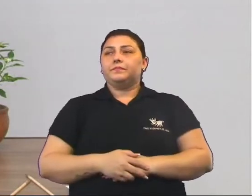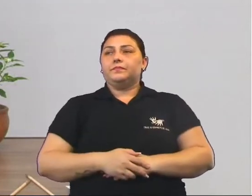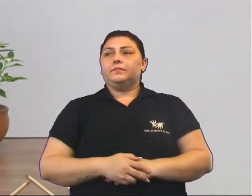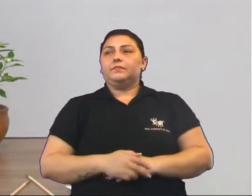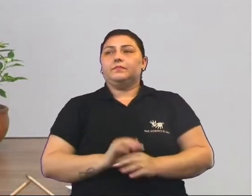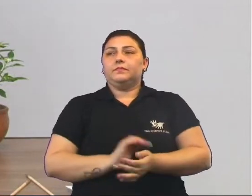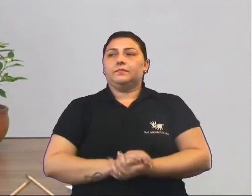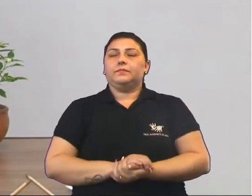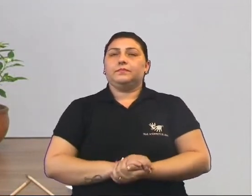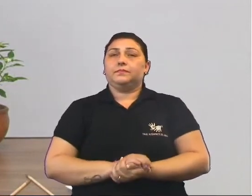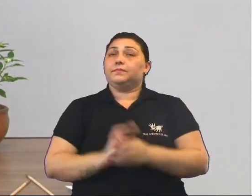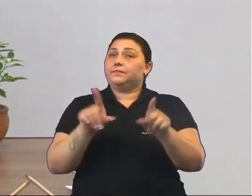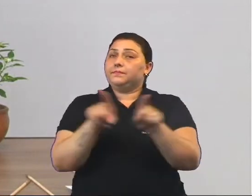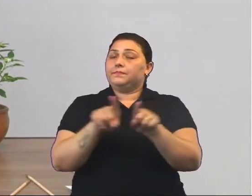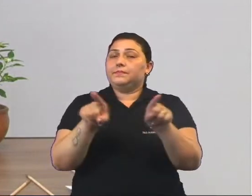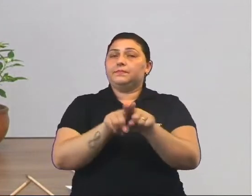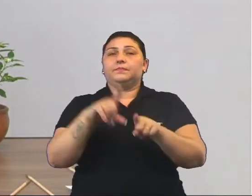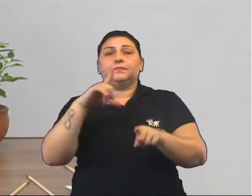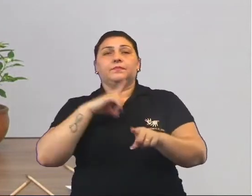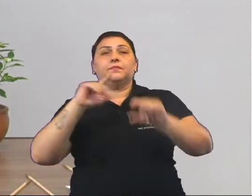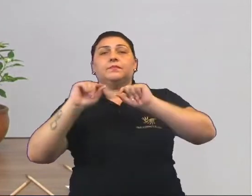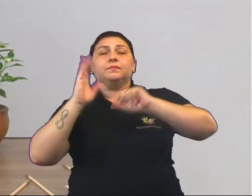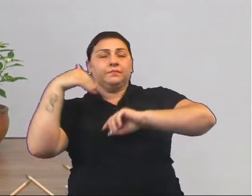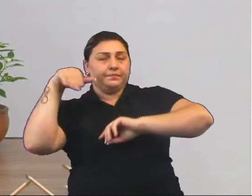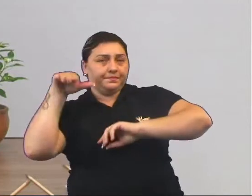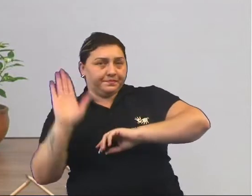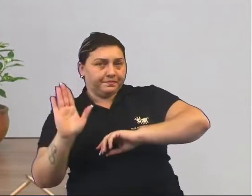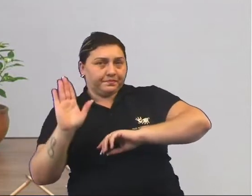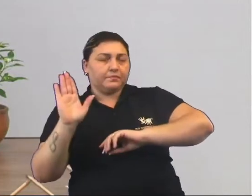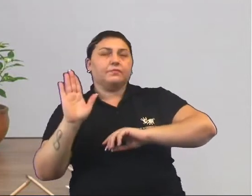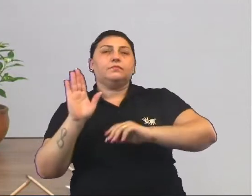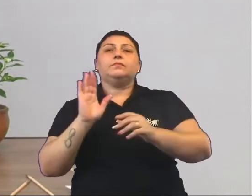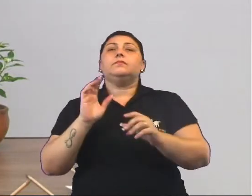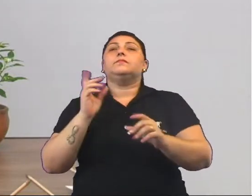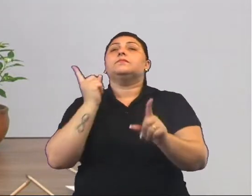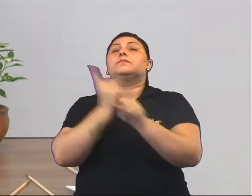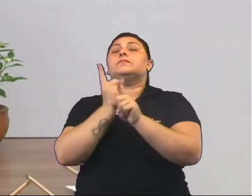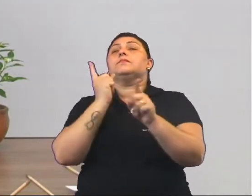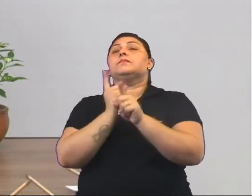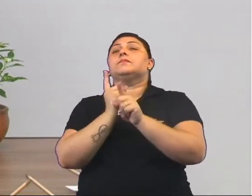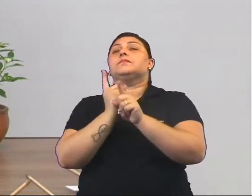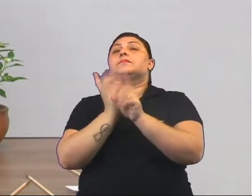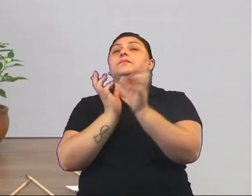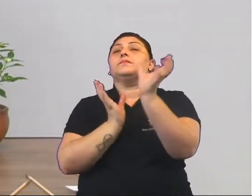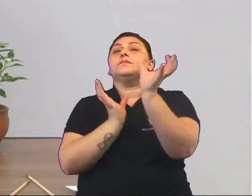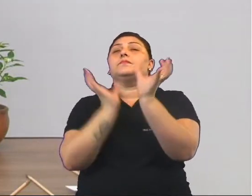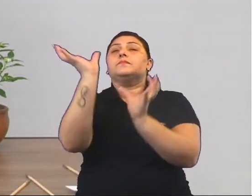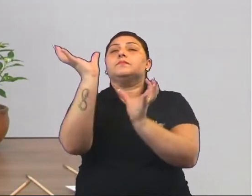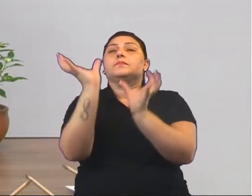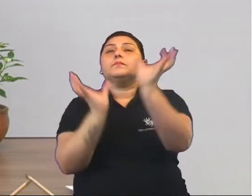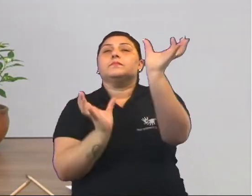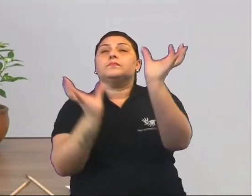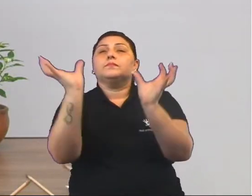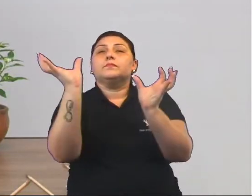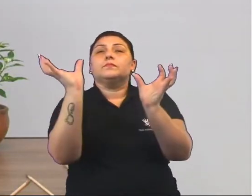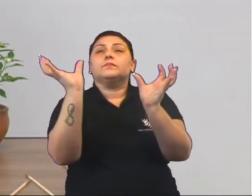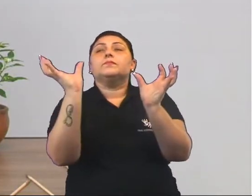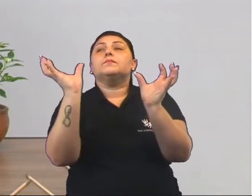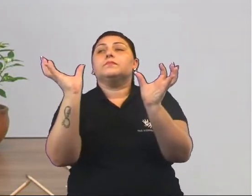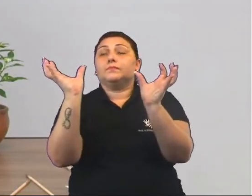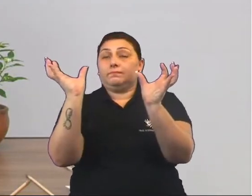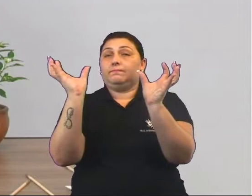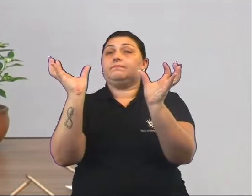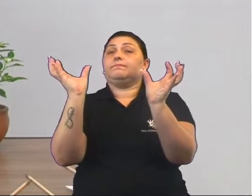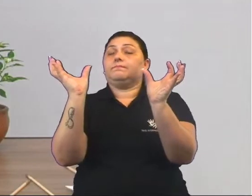da terra e também temos o que mais? Aqui no caule nós encontramos os galhos e é